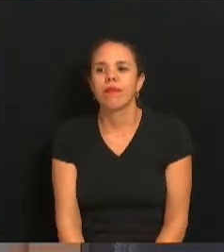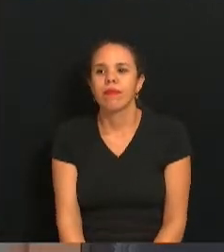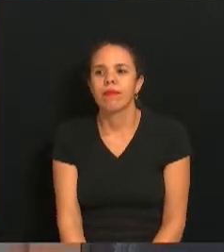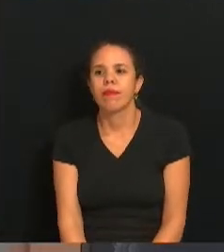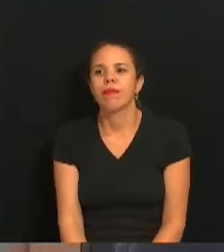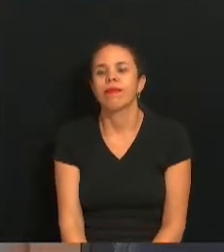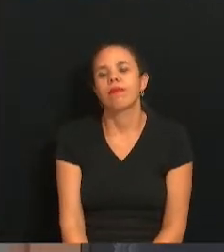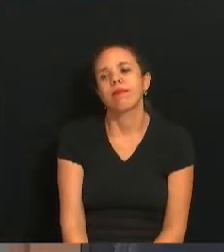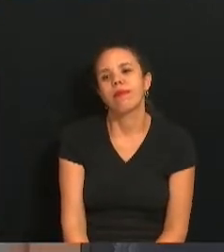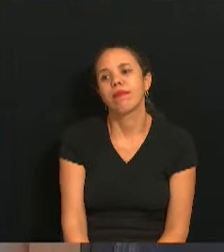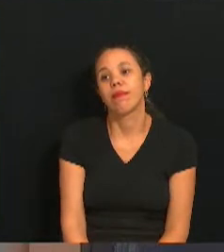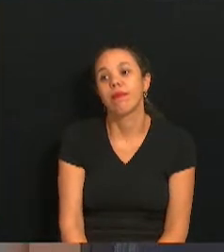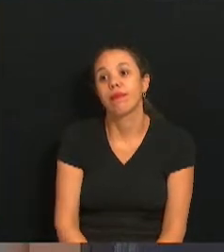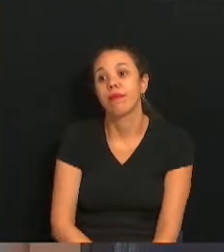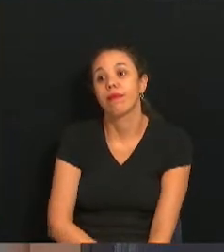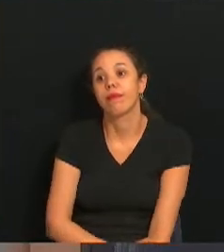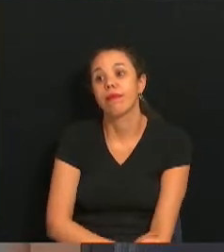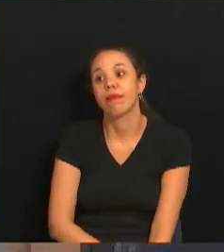hein, doutor?